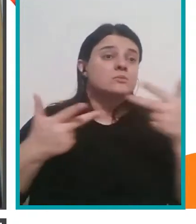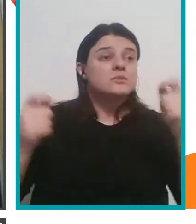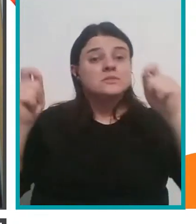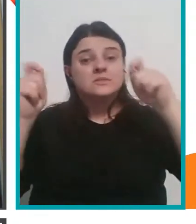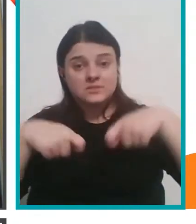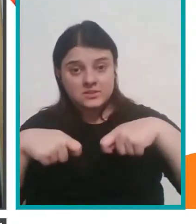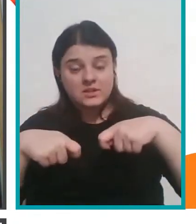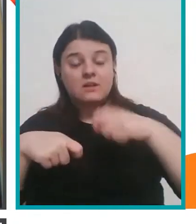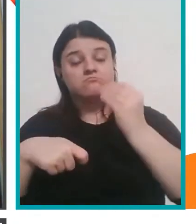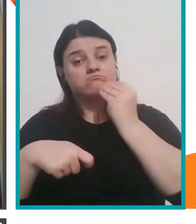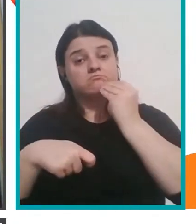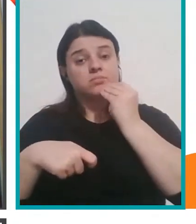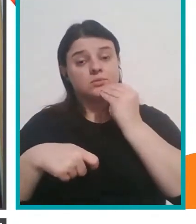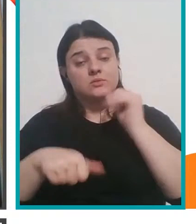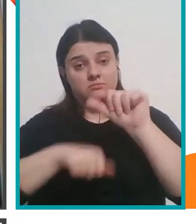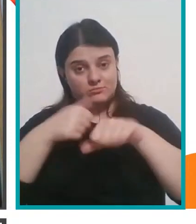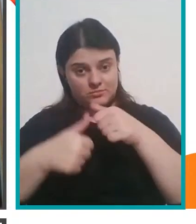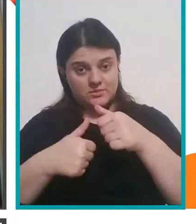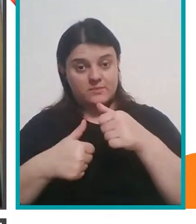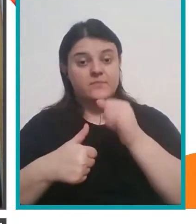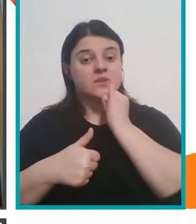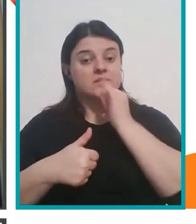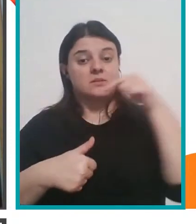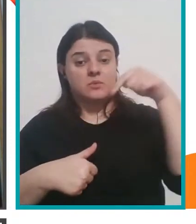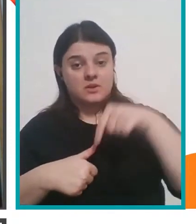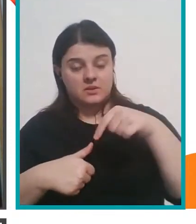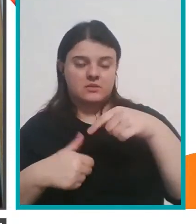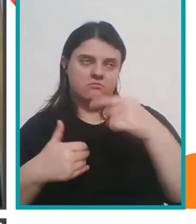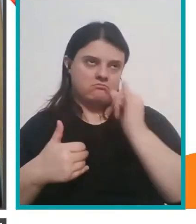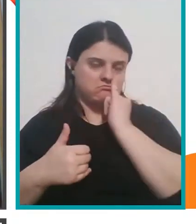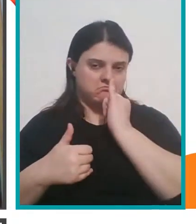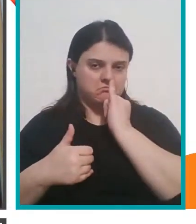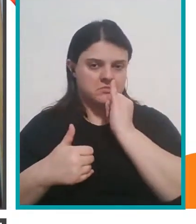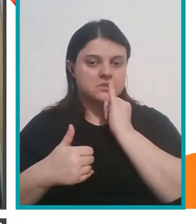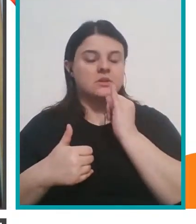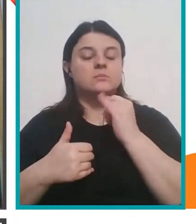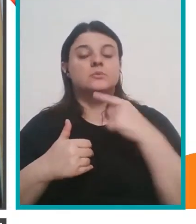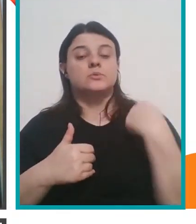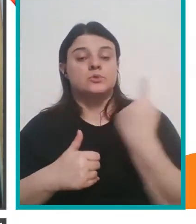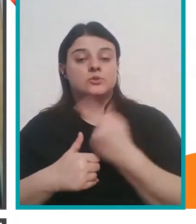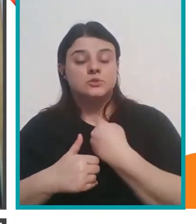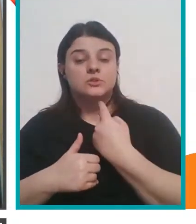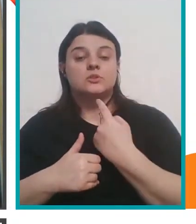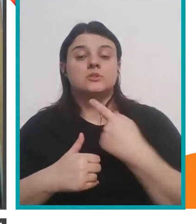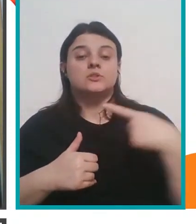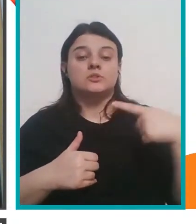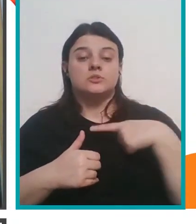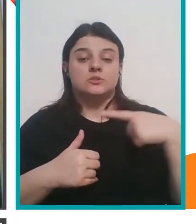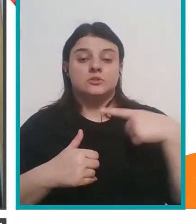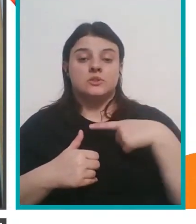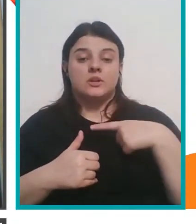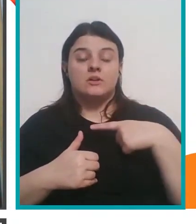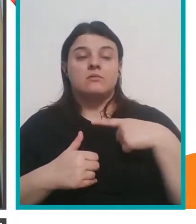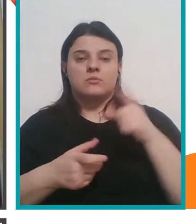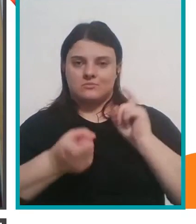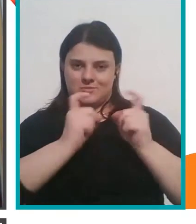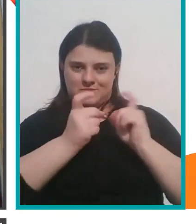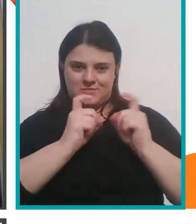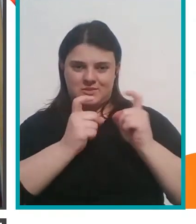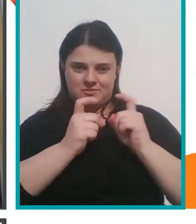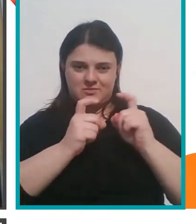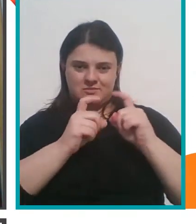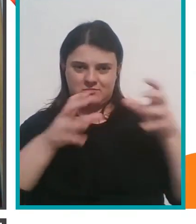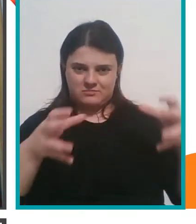e oportunidades. Aqui, e a título de exemplo, inclusive, a gente teve uma recente reunião, né, do nosso